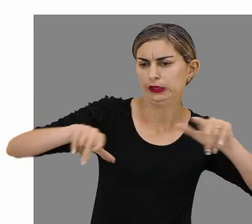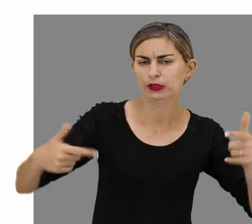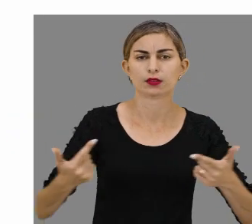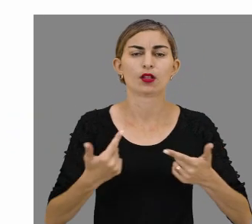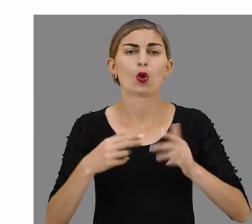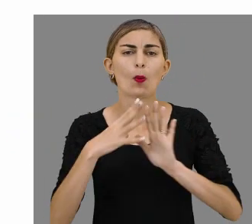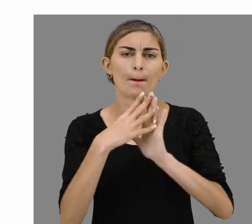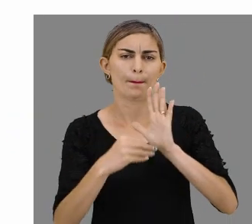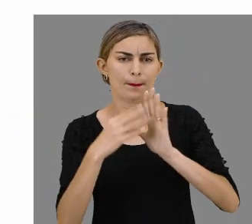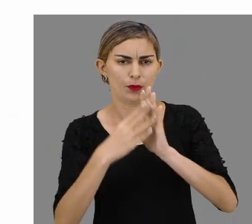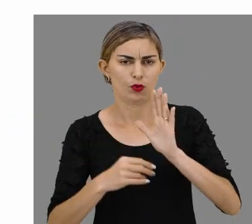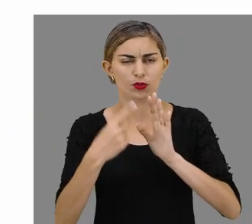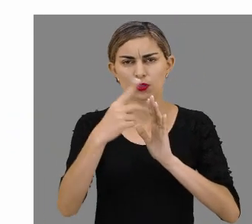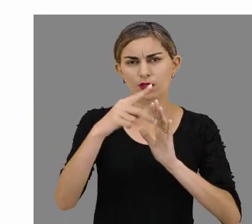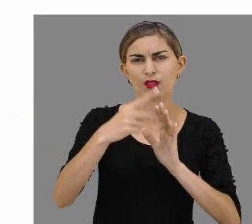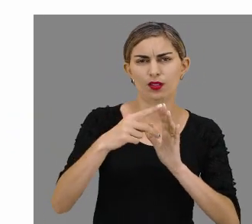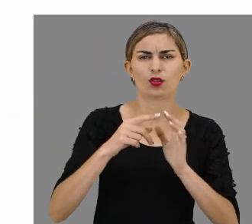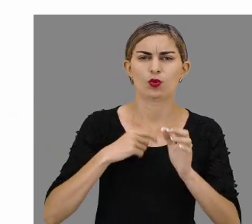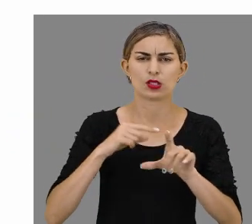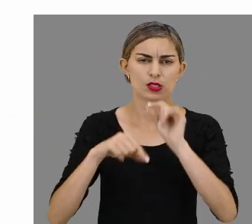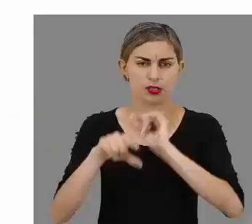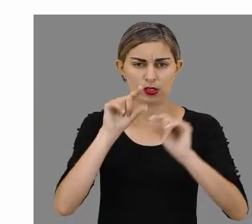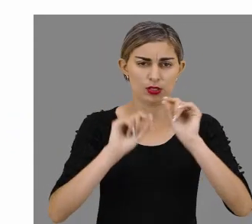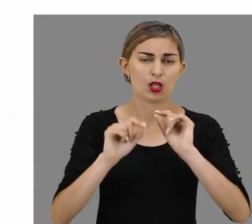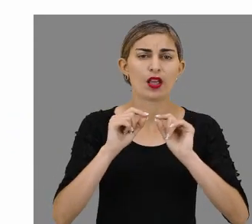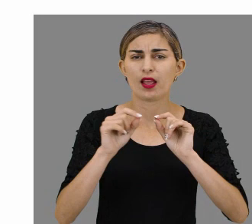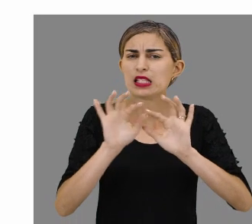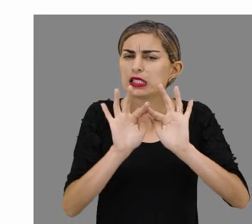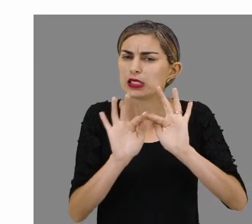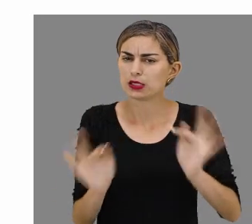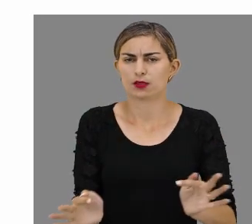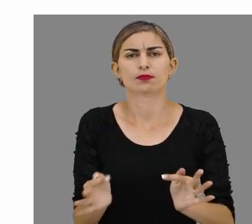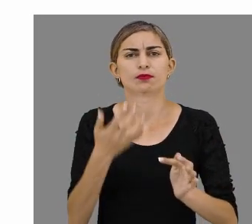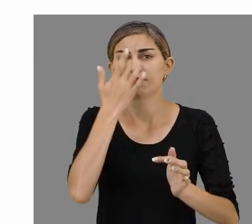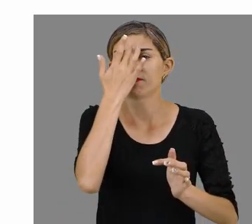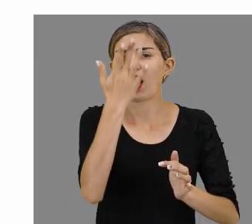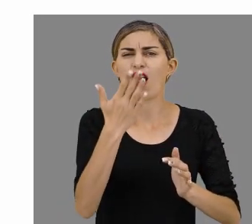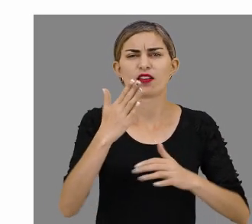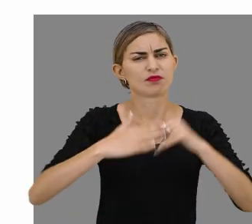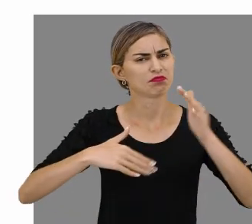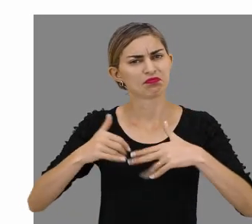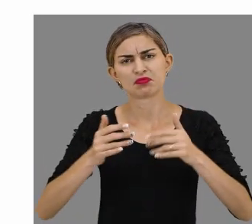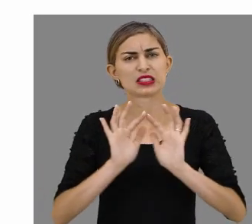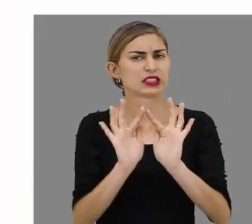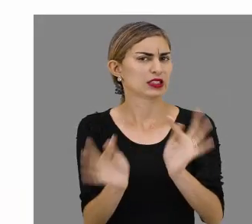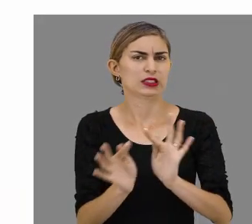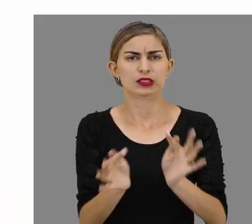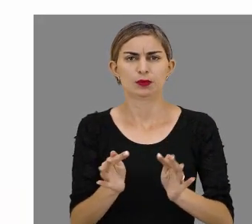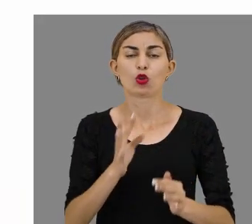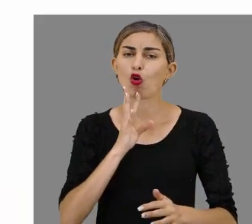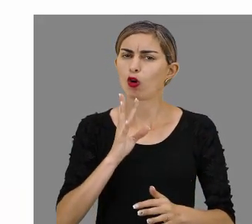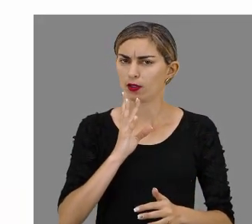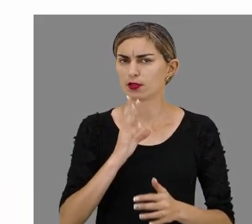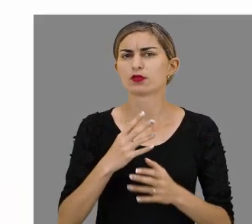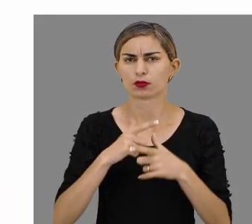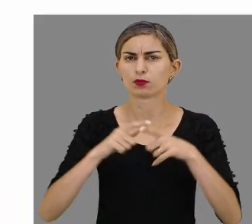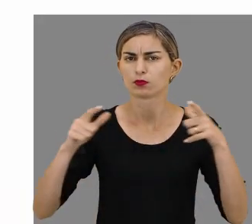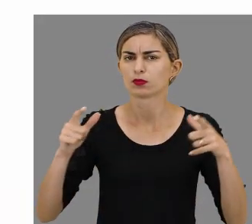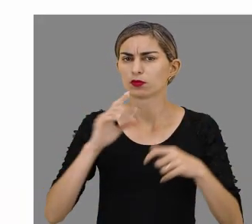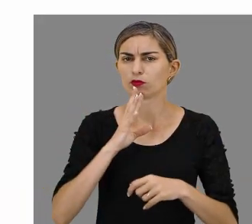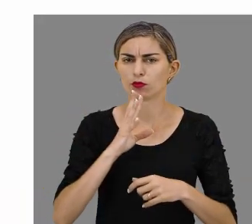O modelo em cascata ele foi selecionado pelo fato dele ser muito simples, tradicional e bastante